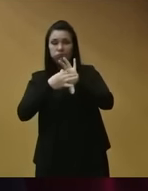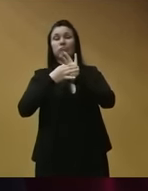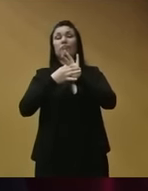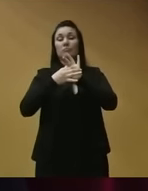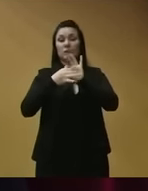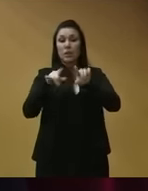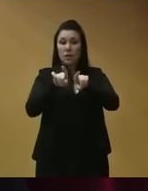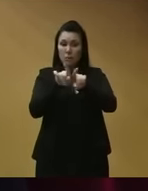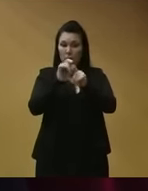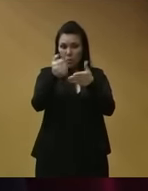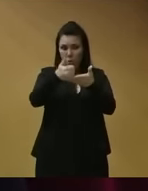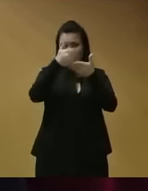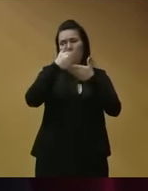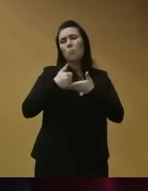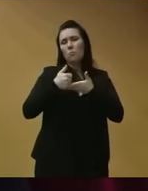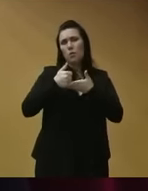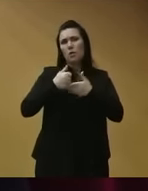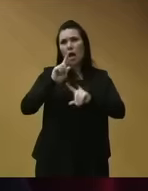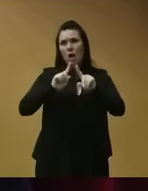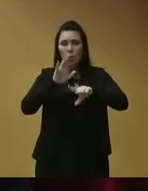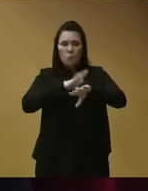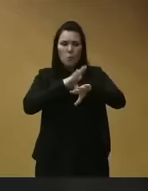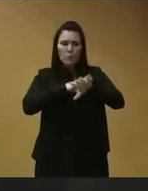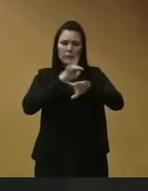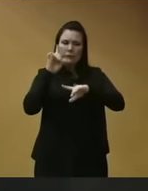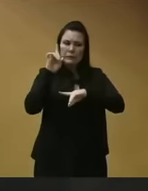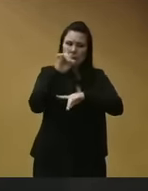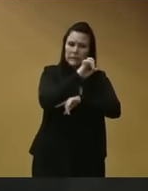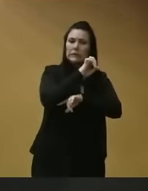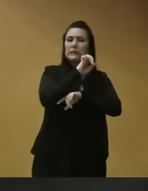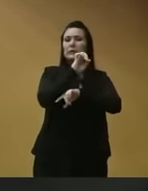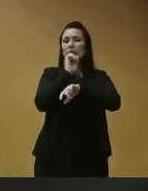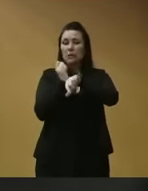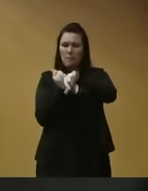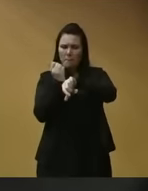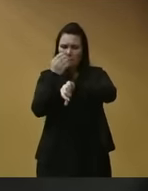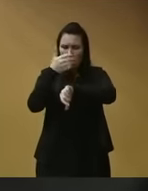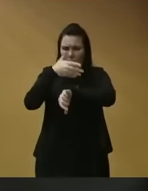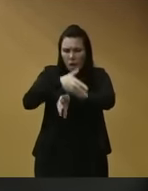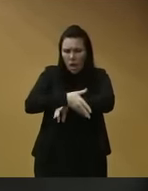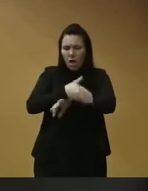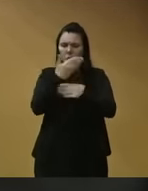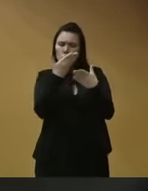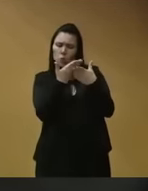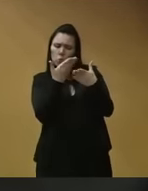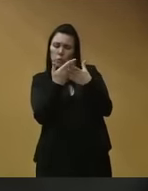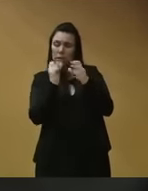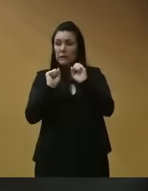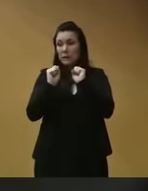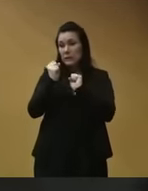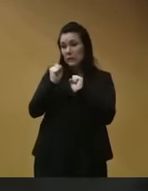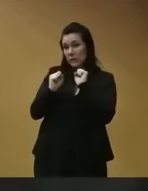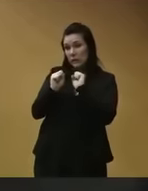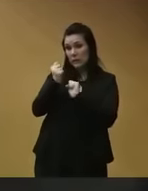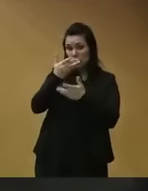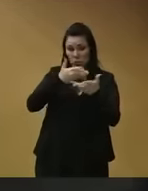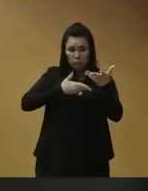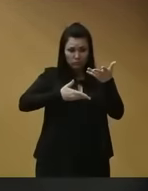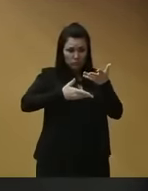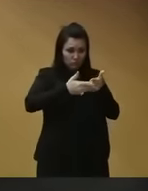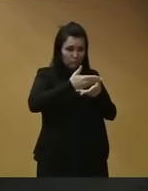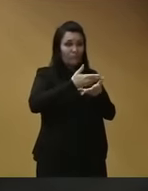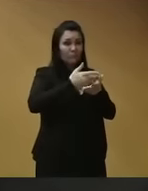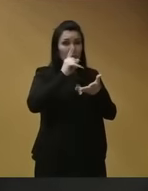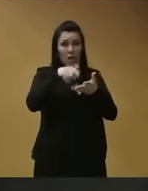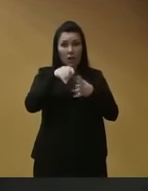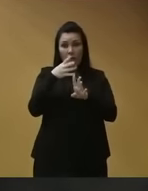Dividiram conosco os momentos difíceis, as noites sem dormir, a ansiedade, as extensas